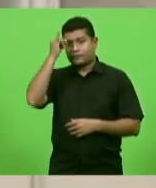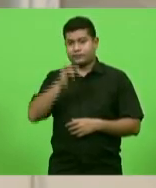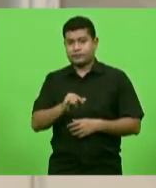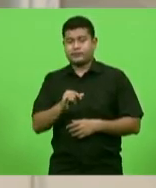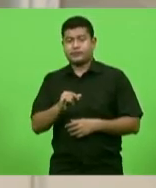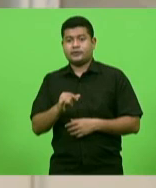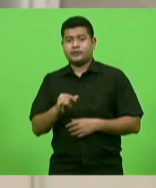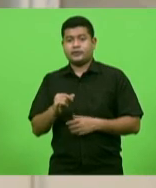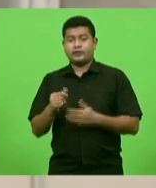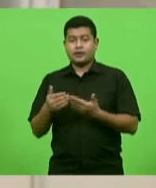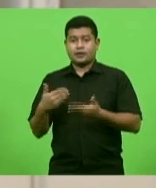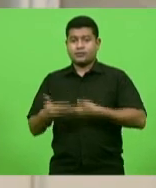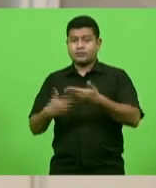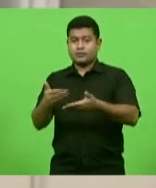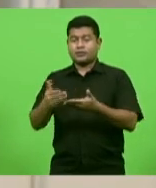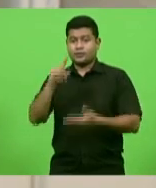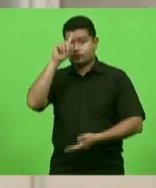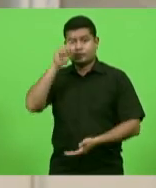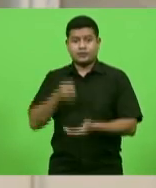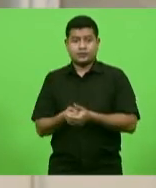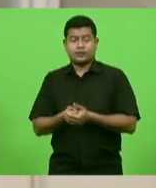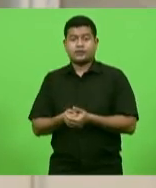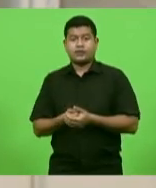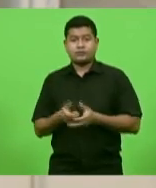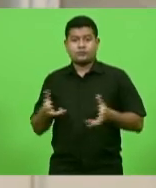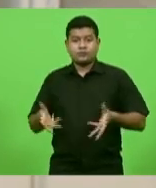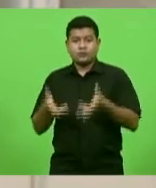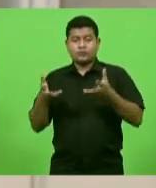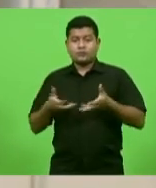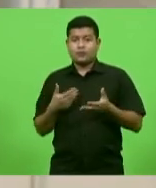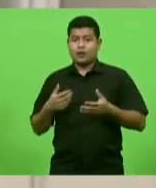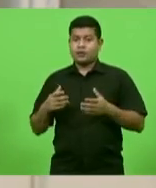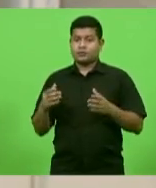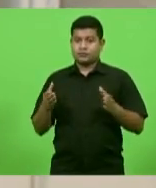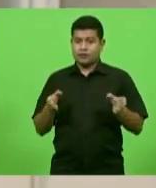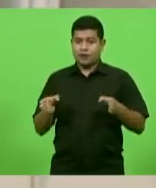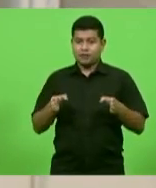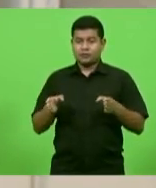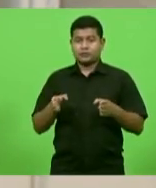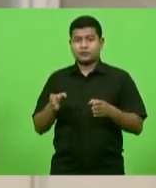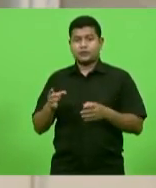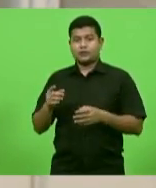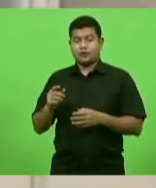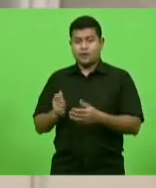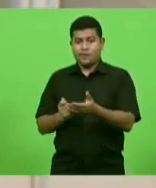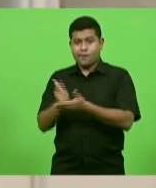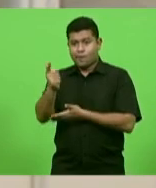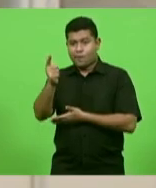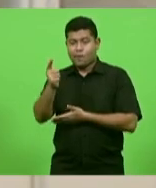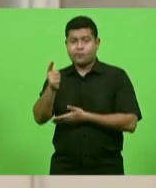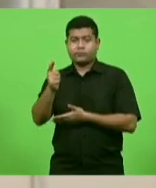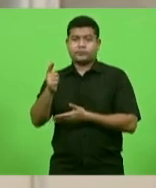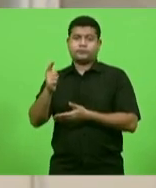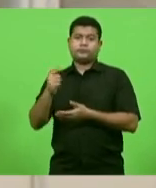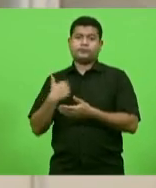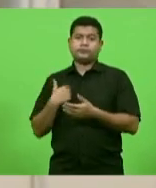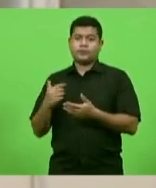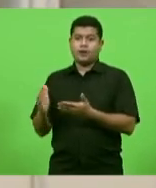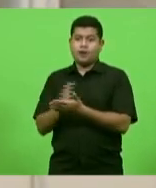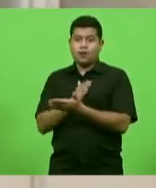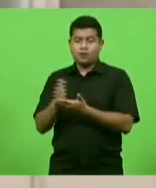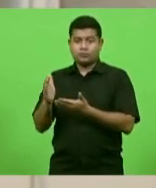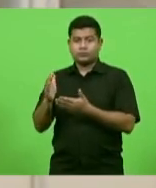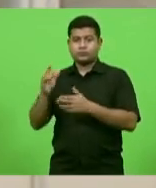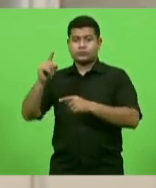proceder desses atos foi motivado pelas dificuldades enfrentadas para aquisição de determinar os produtos